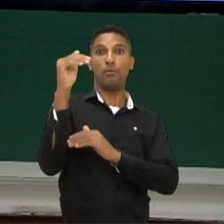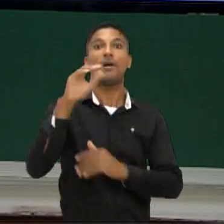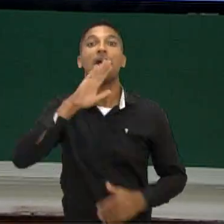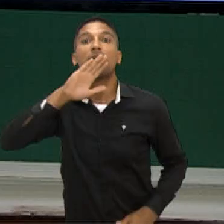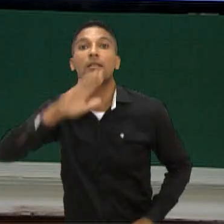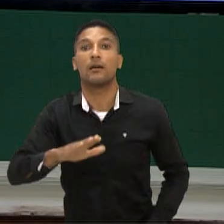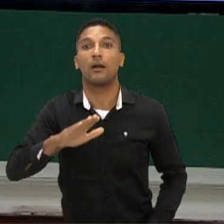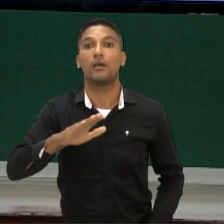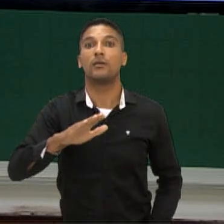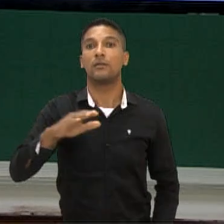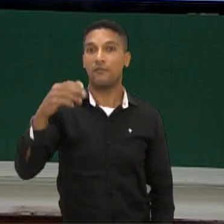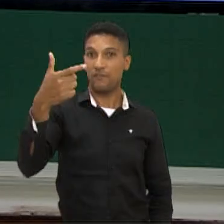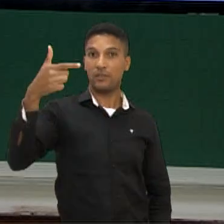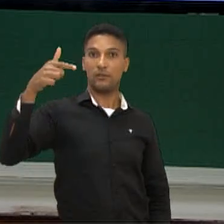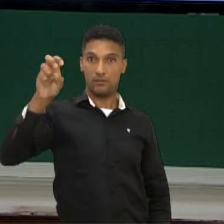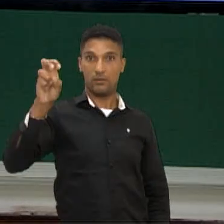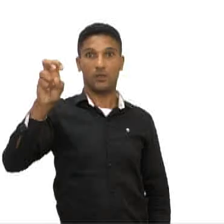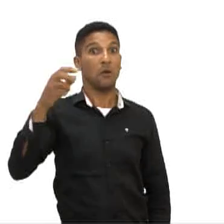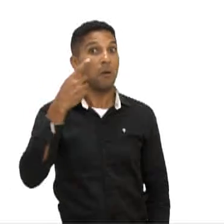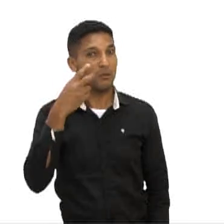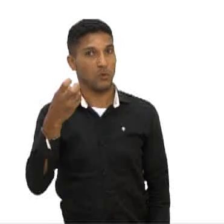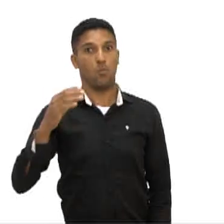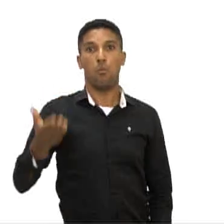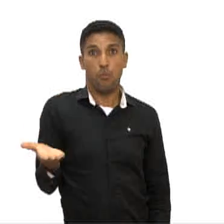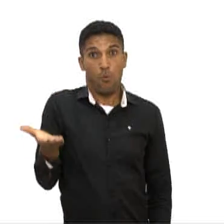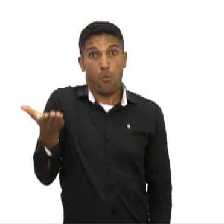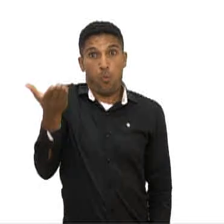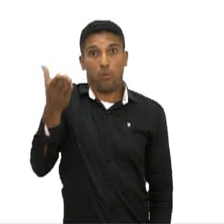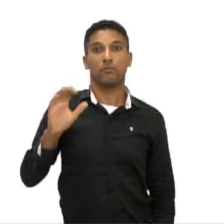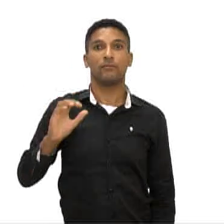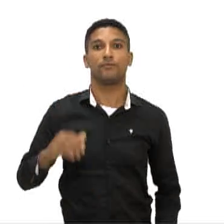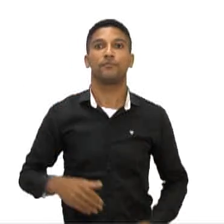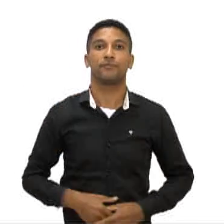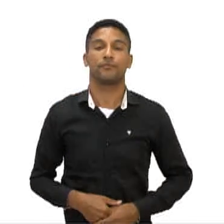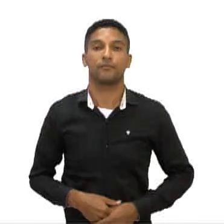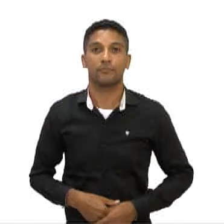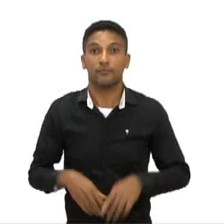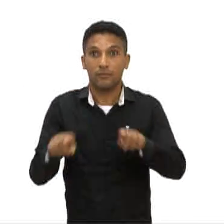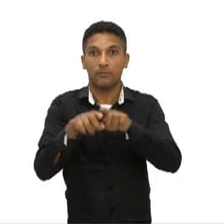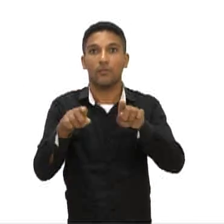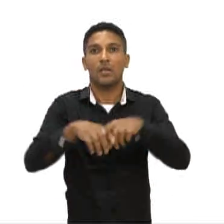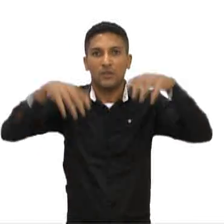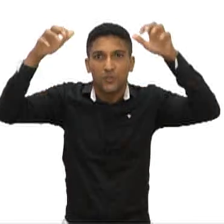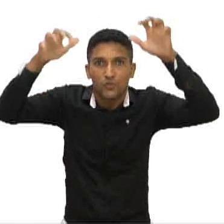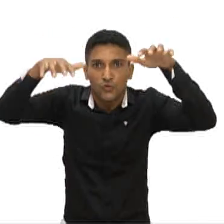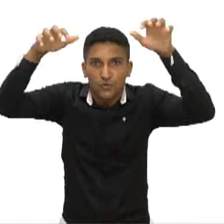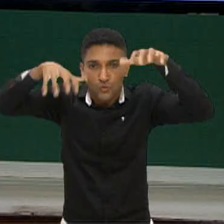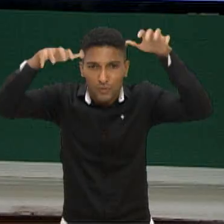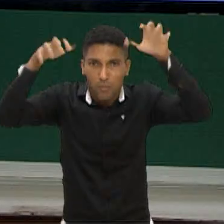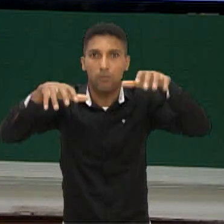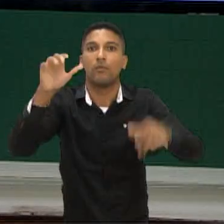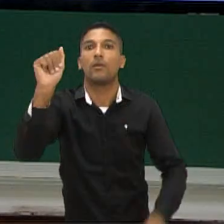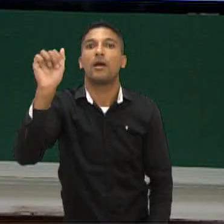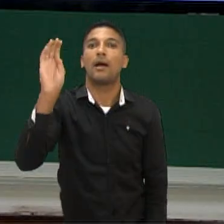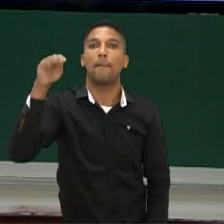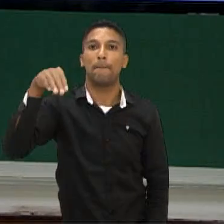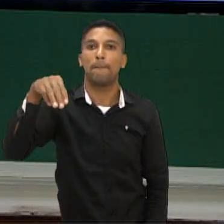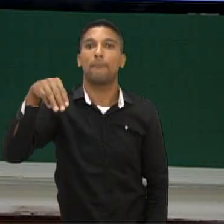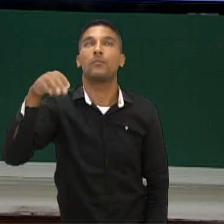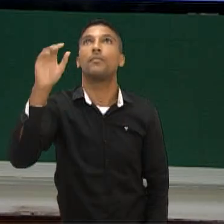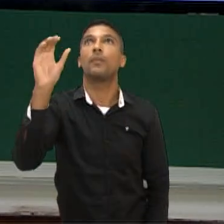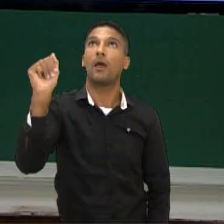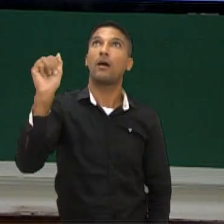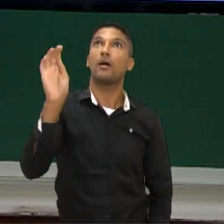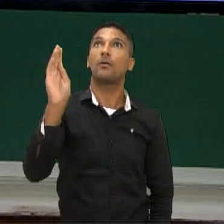amplitude térmica. Chuvas regulares e abundantes, ou seja, chove com bastante